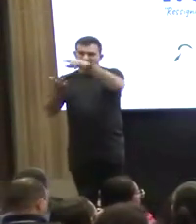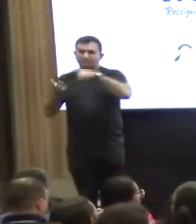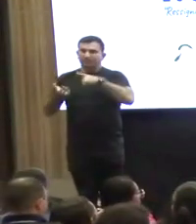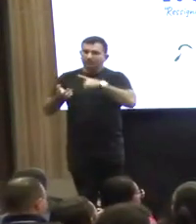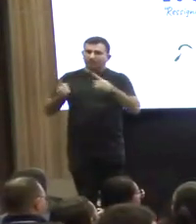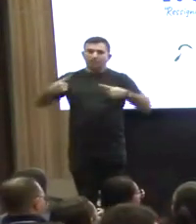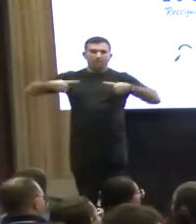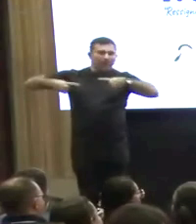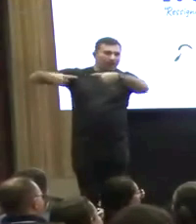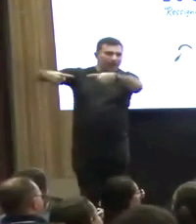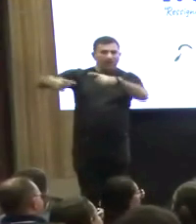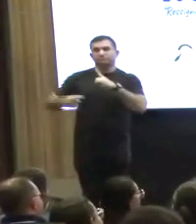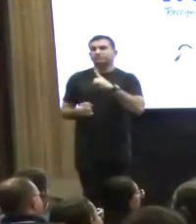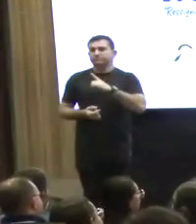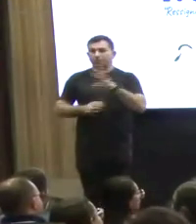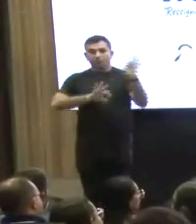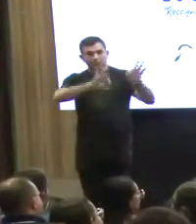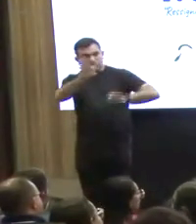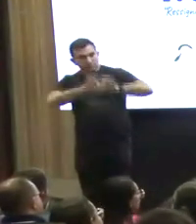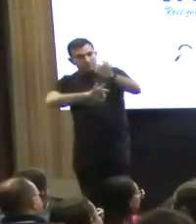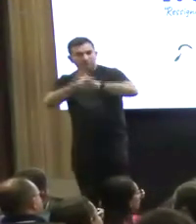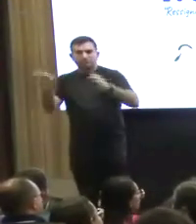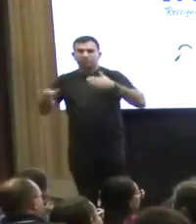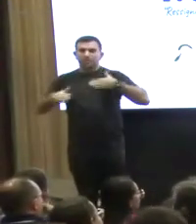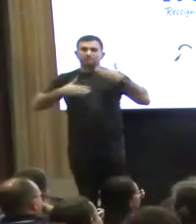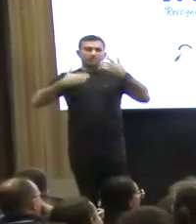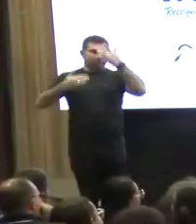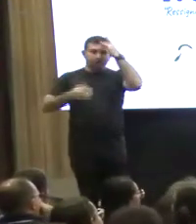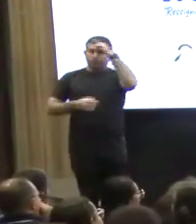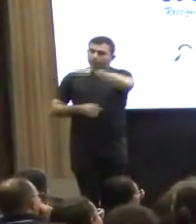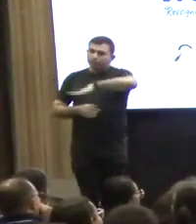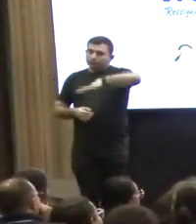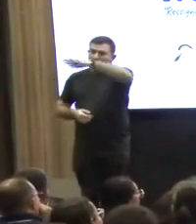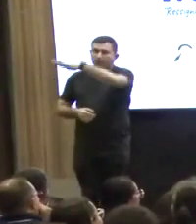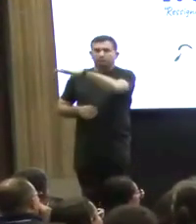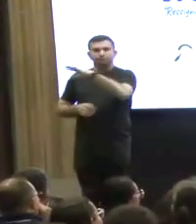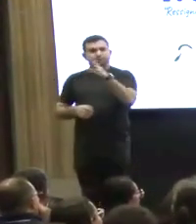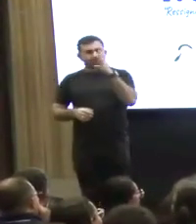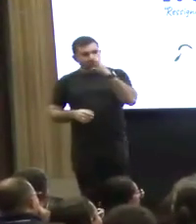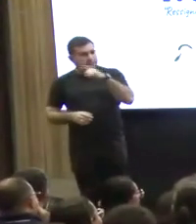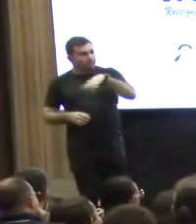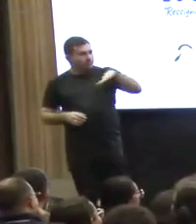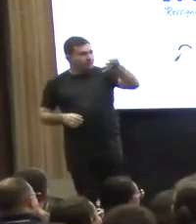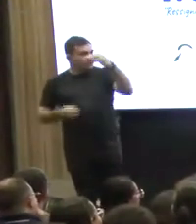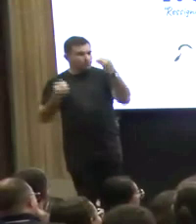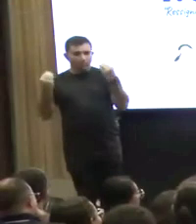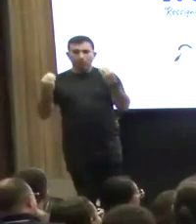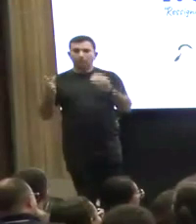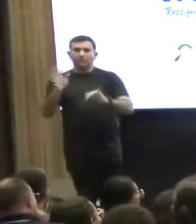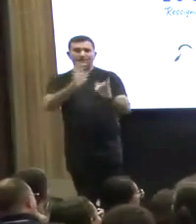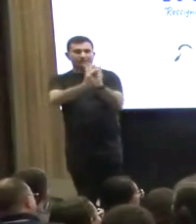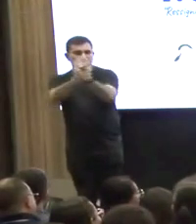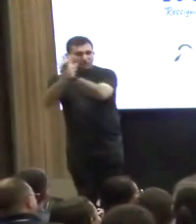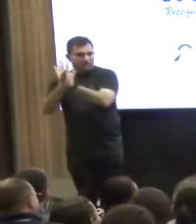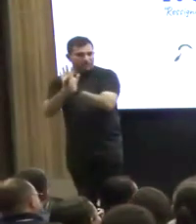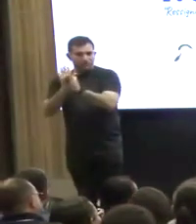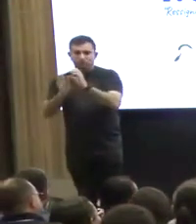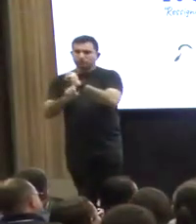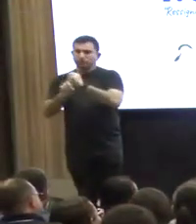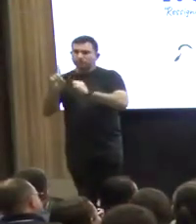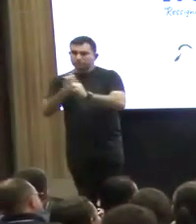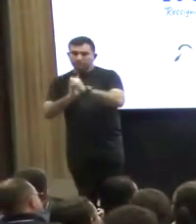tendo a reação e a organização dos sujeitos, então, que se aproximam em torno de suas identidades sociais,